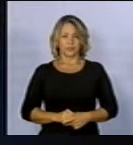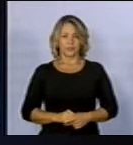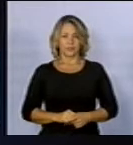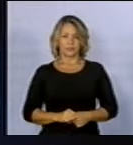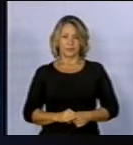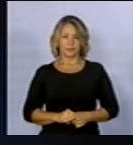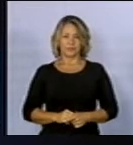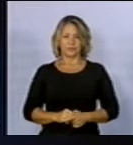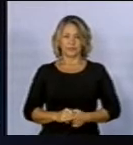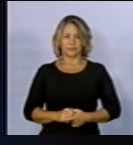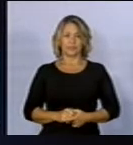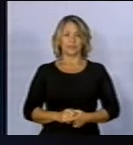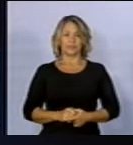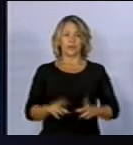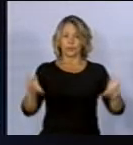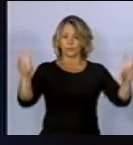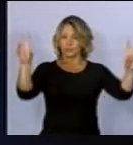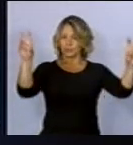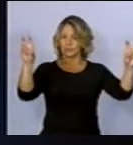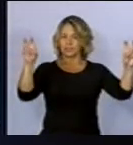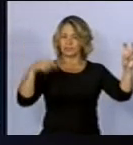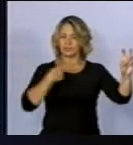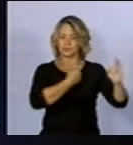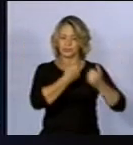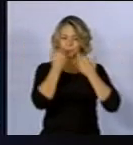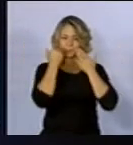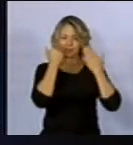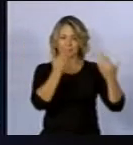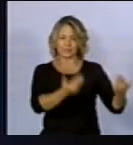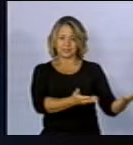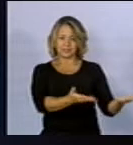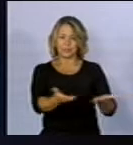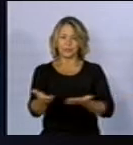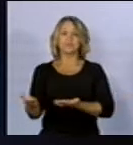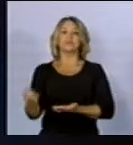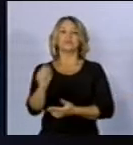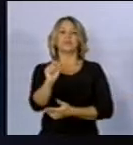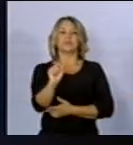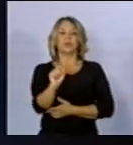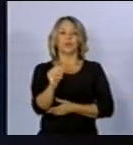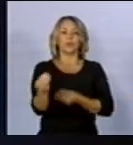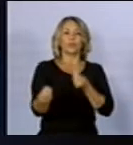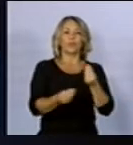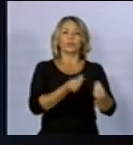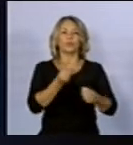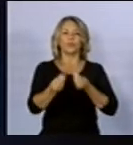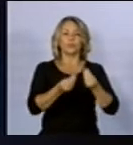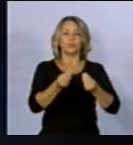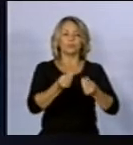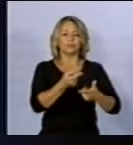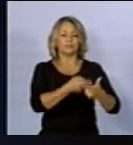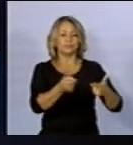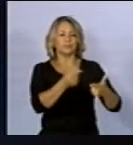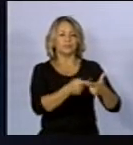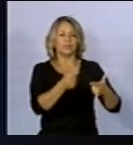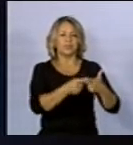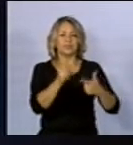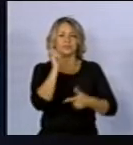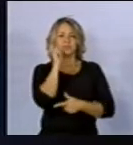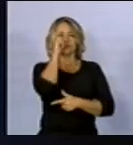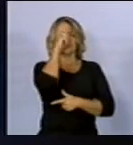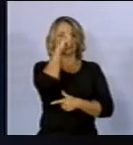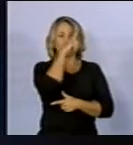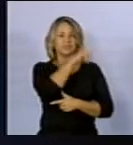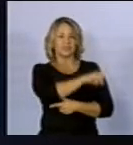Brasil o tema que nos traz aqui são os aspectos nocivos e o nexo